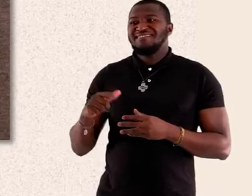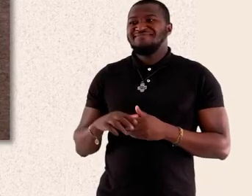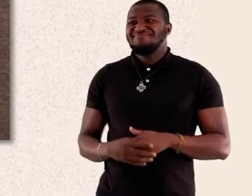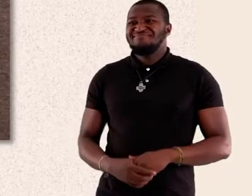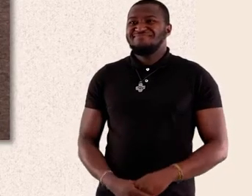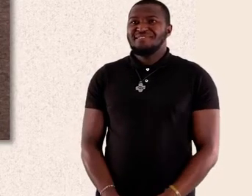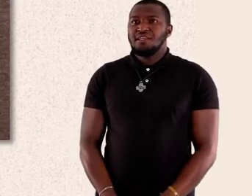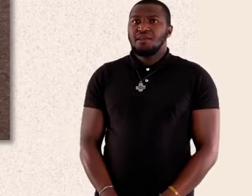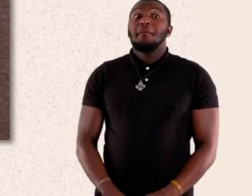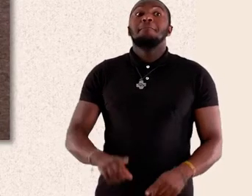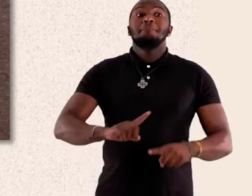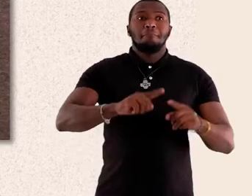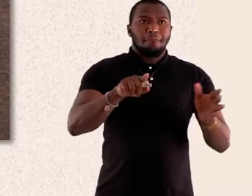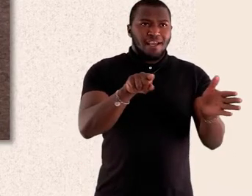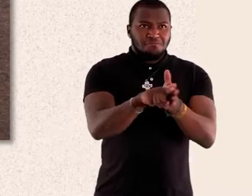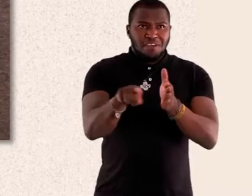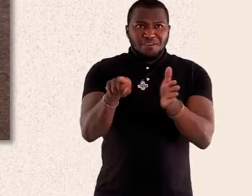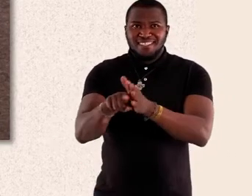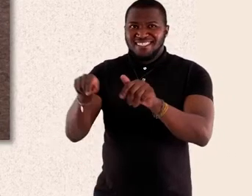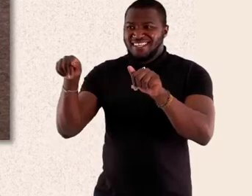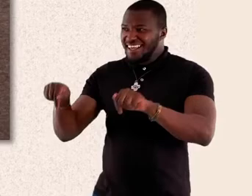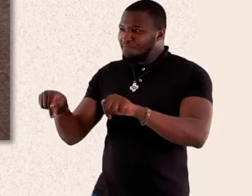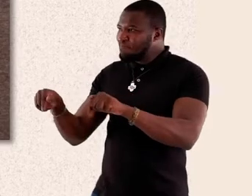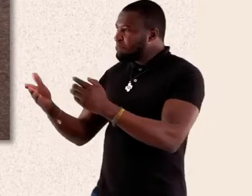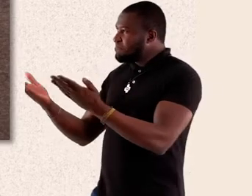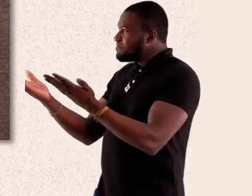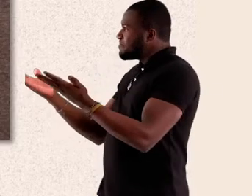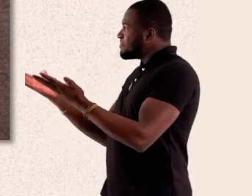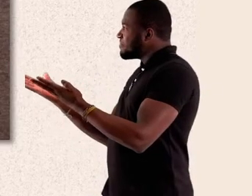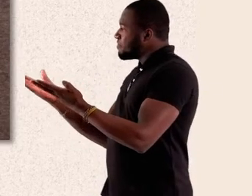alguma pergunta de quem tá aqui